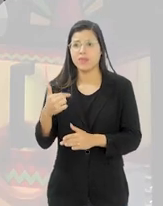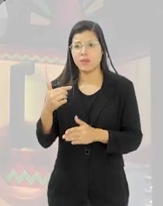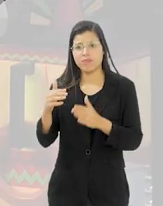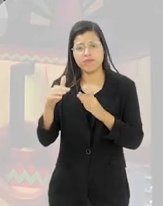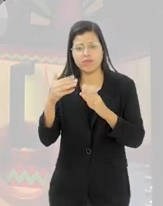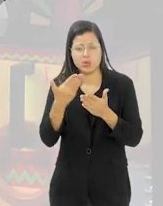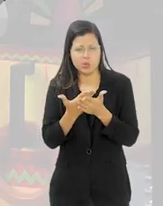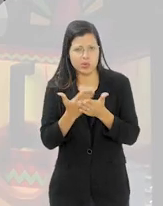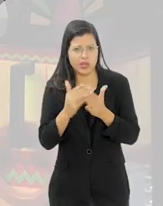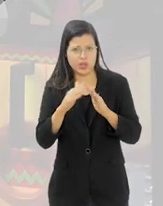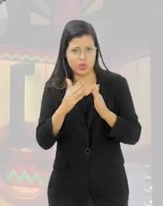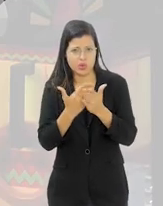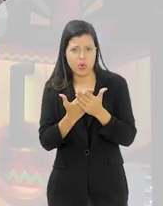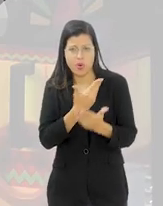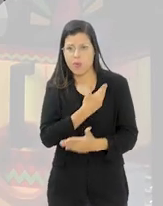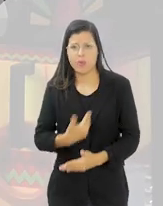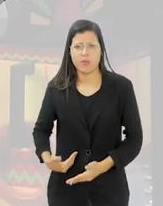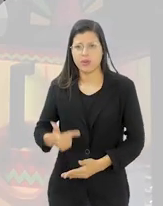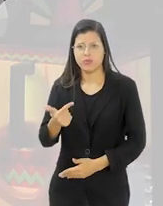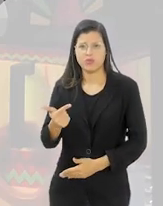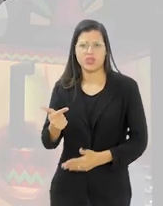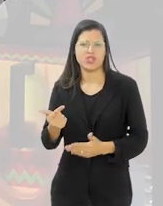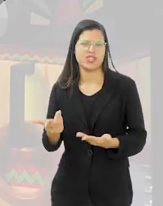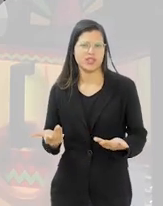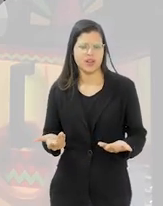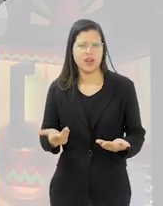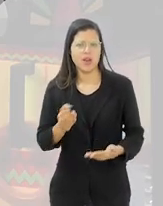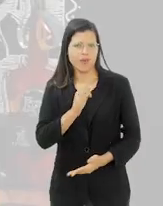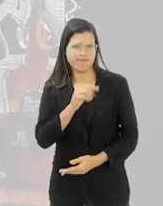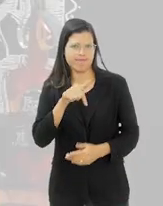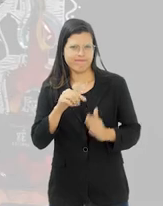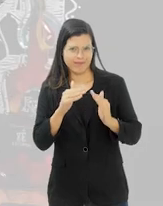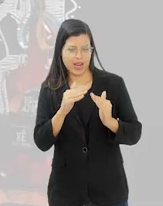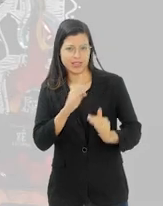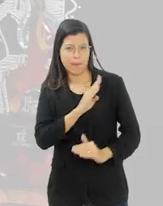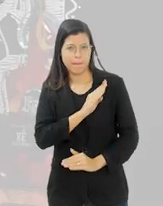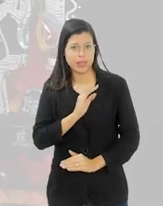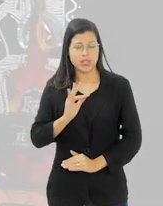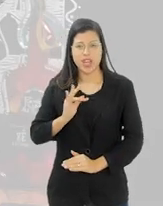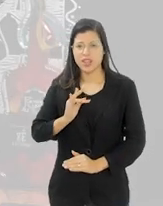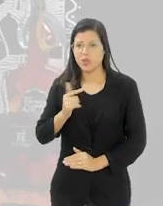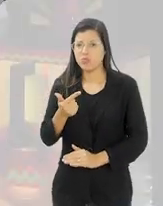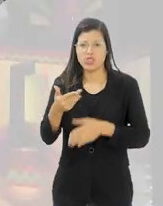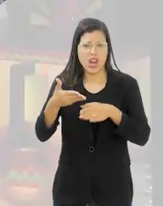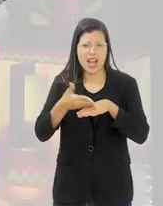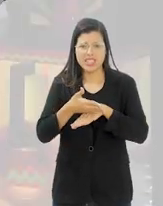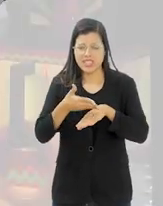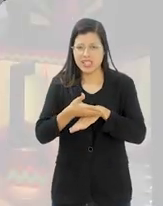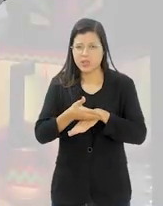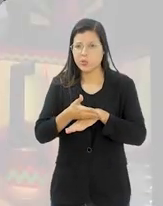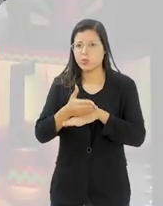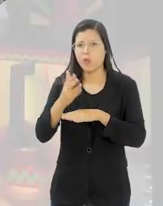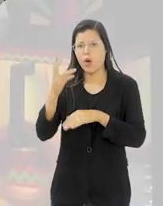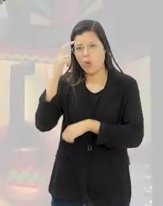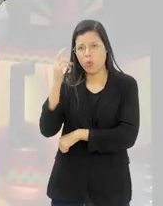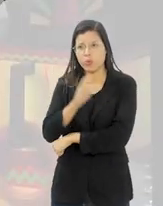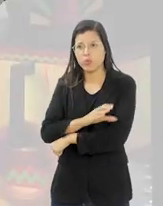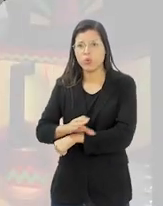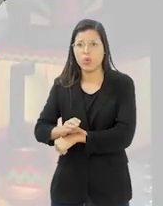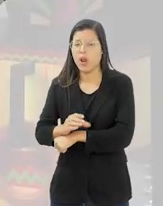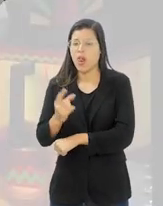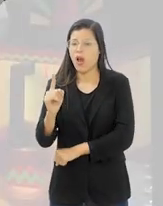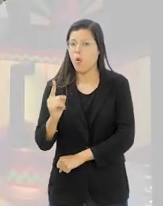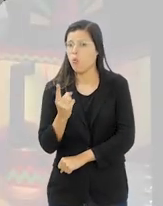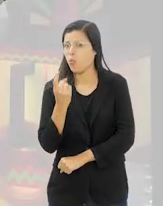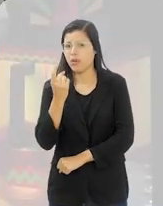de uma escola pública que não tinha nada disso. Eu morava na Baixada Fluminense. Uhum. E lá não tinha acesso a nada na cultura. A única cultura que entrava na minha casa